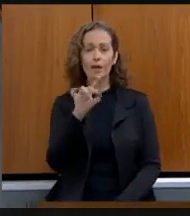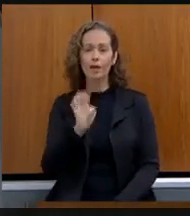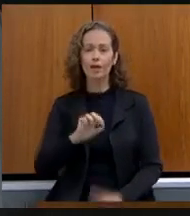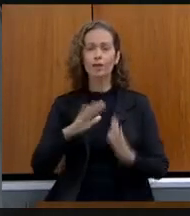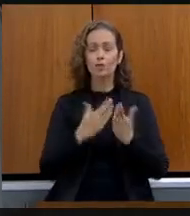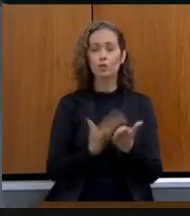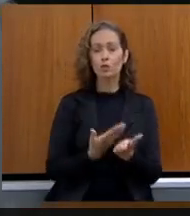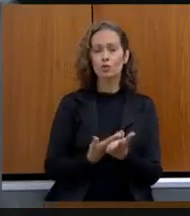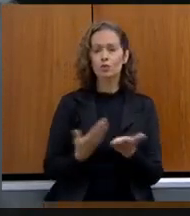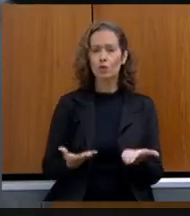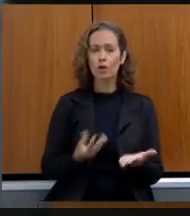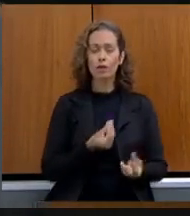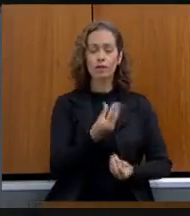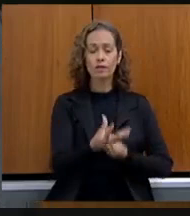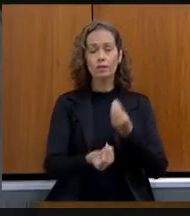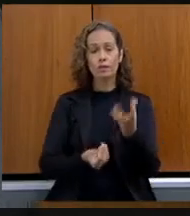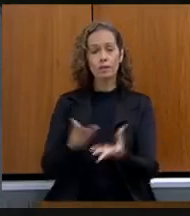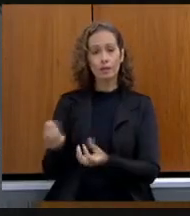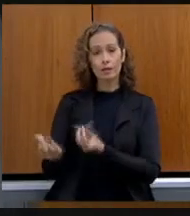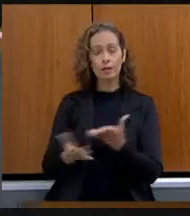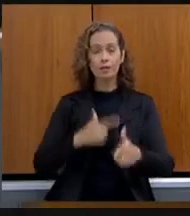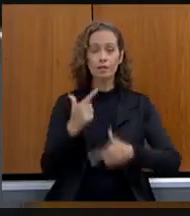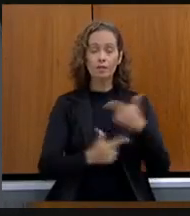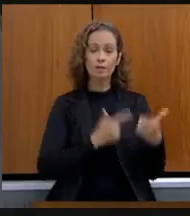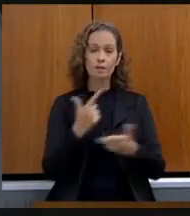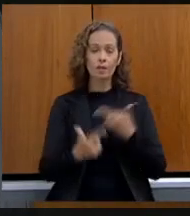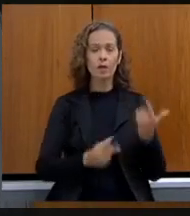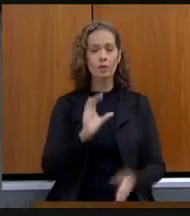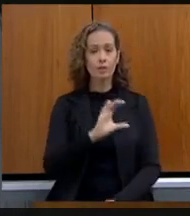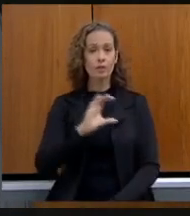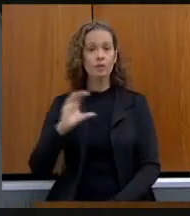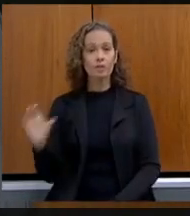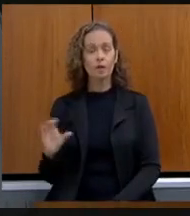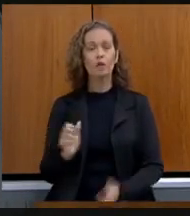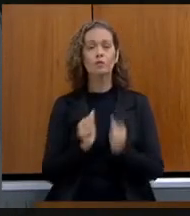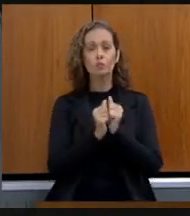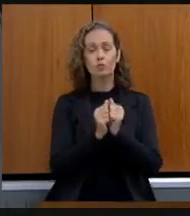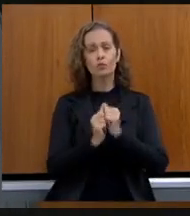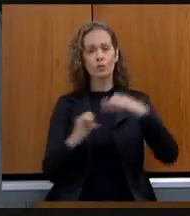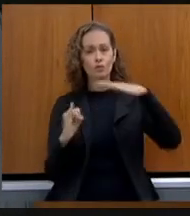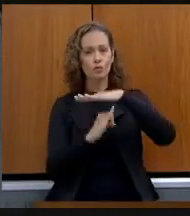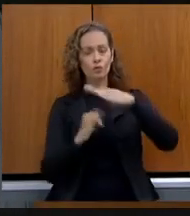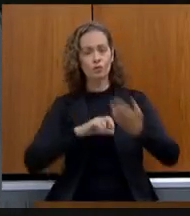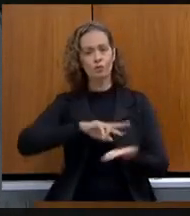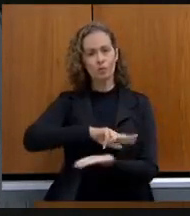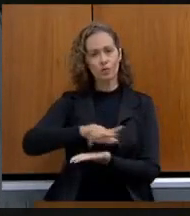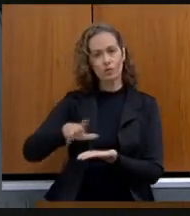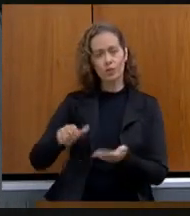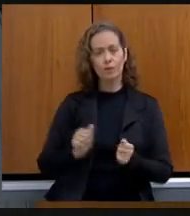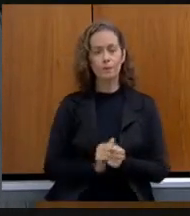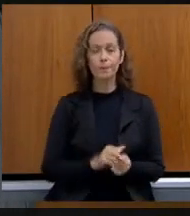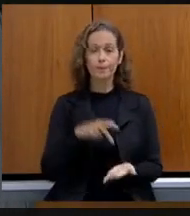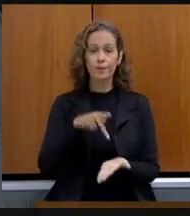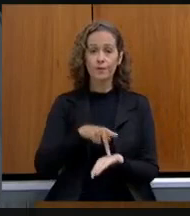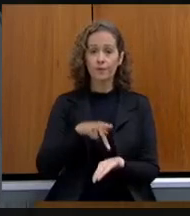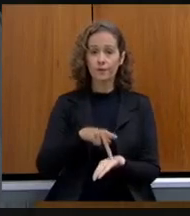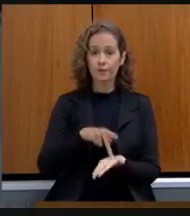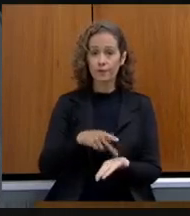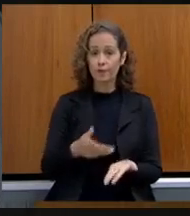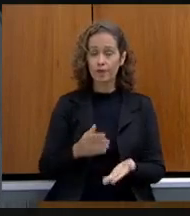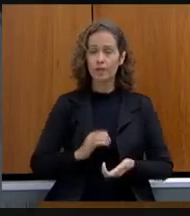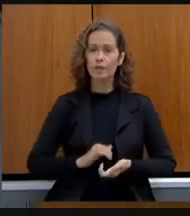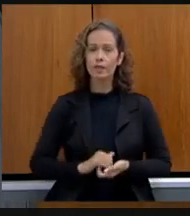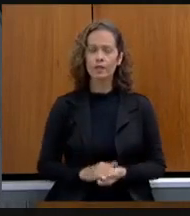fazer essa distribuição nesse trabalho coordenado com as instituições é realmente muito